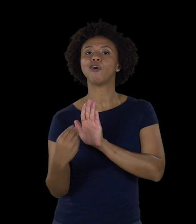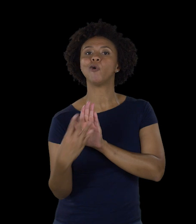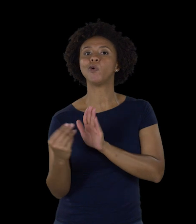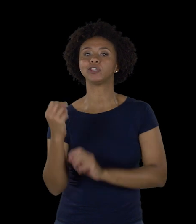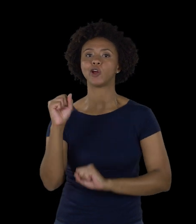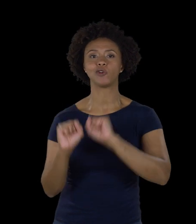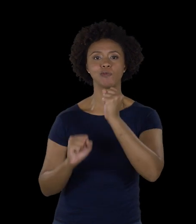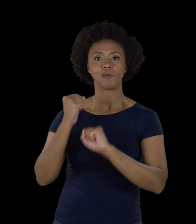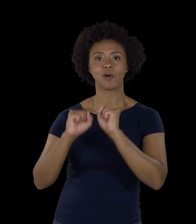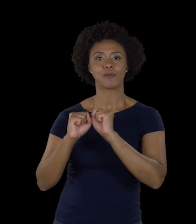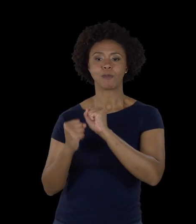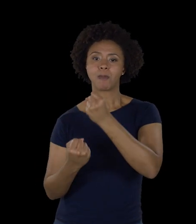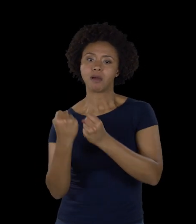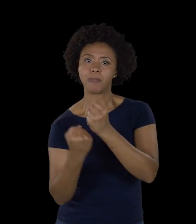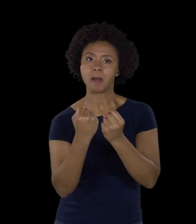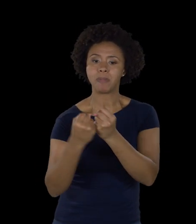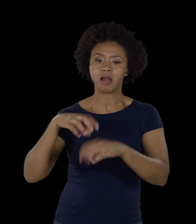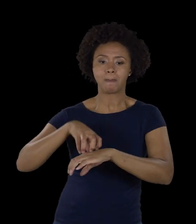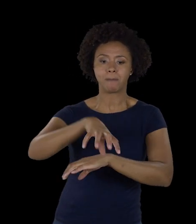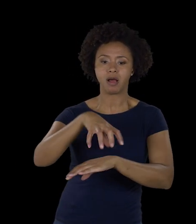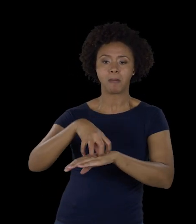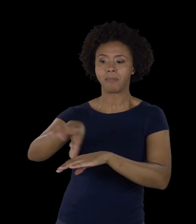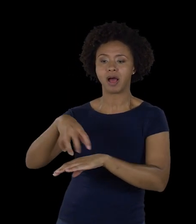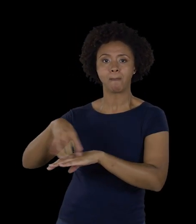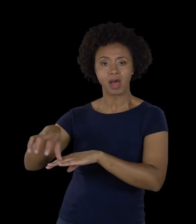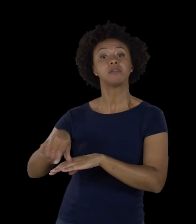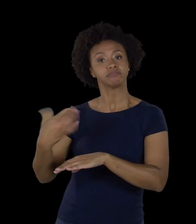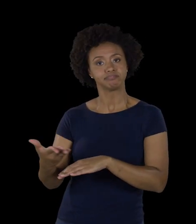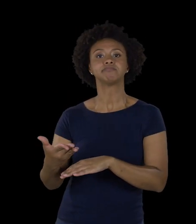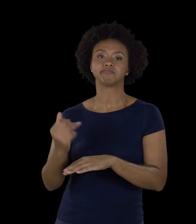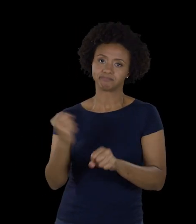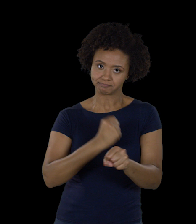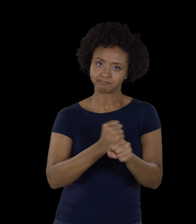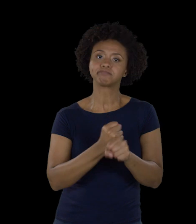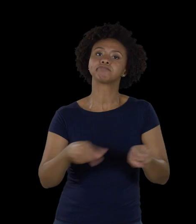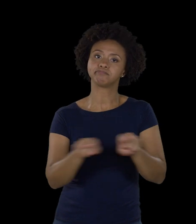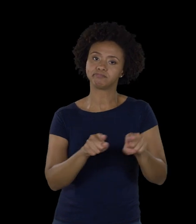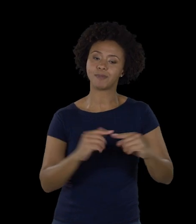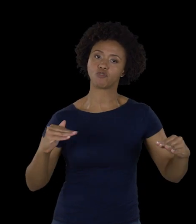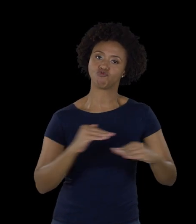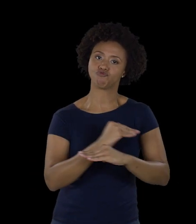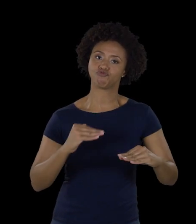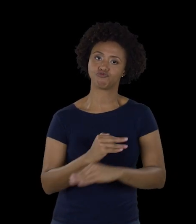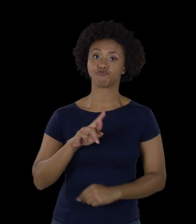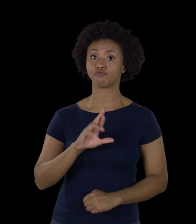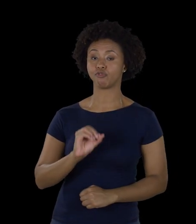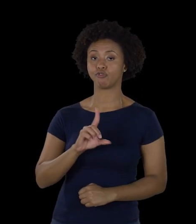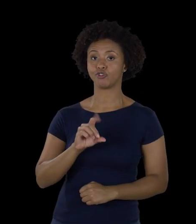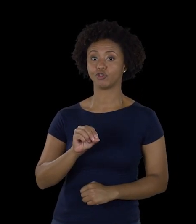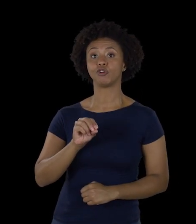ter como base as rodovias, ou seja, esse transporte passa a ser